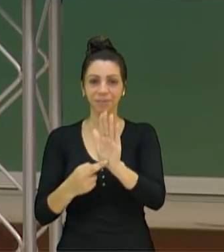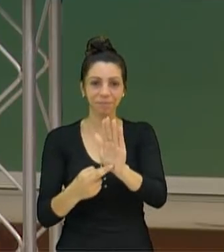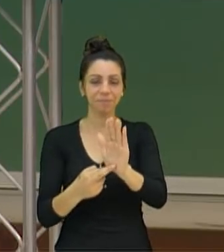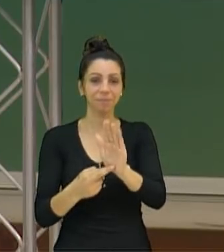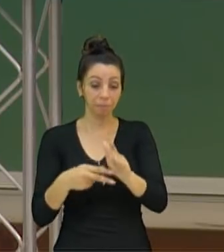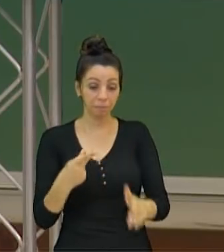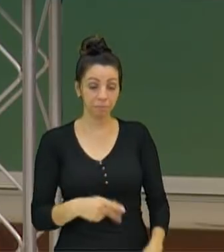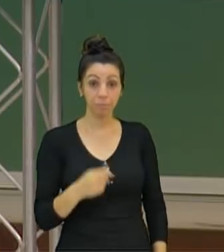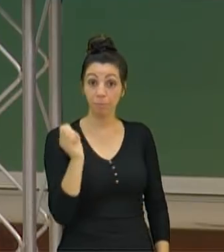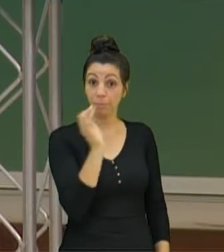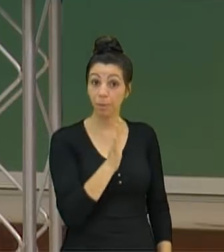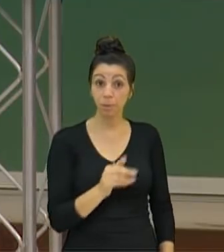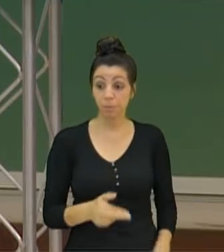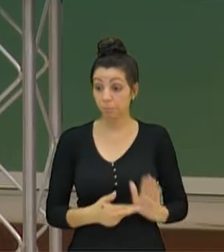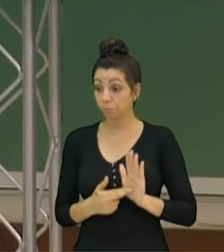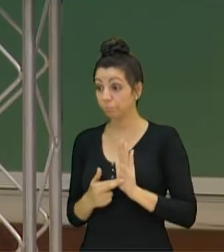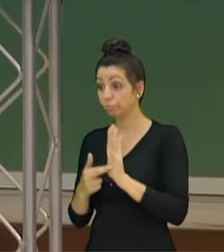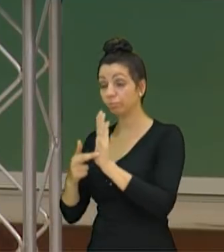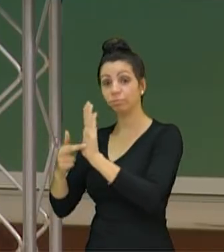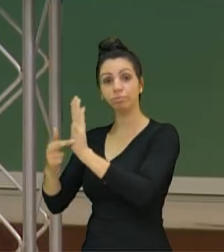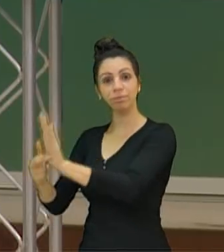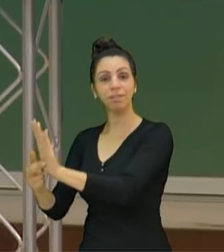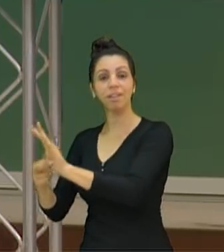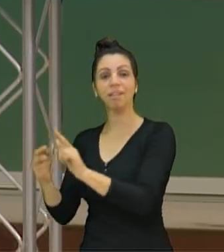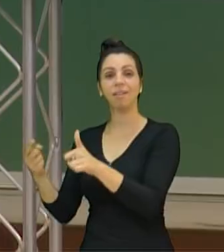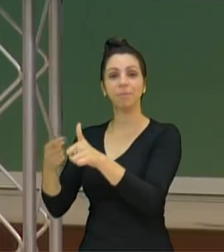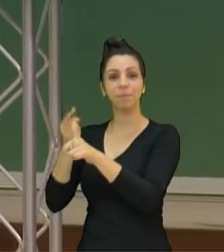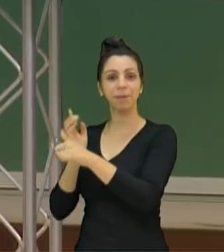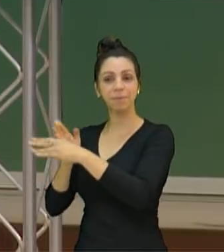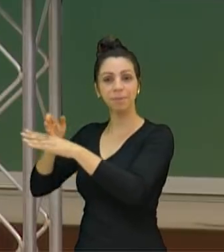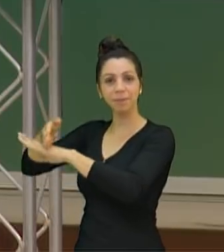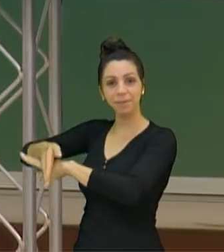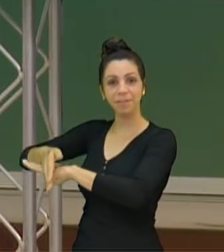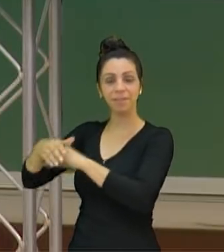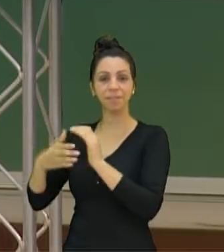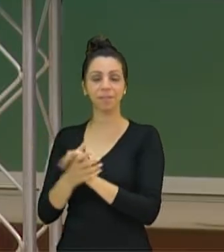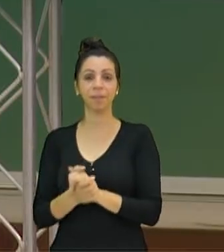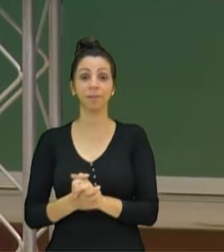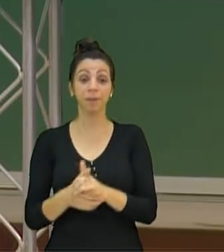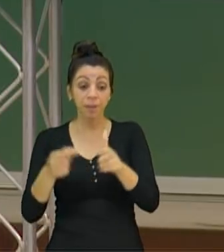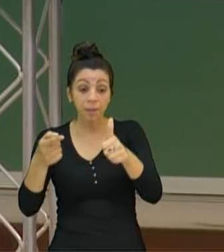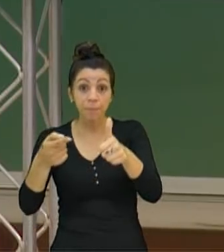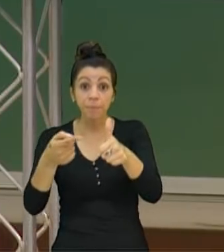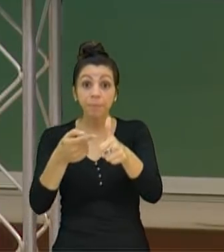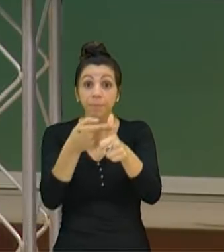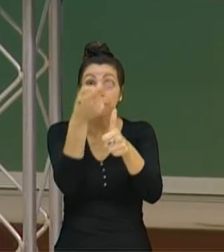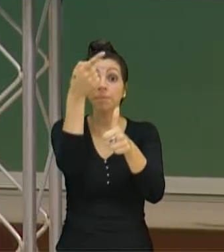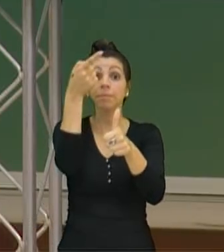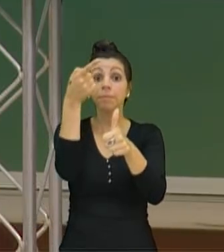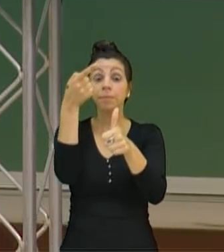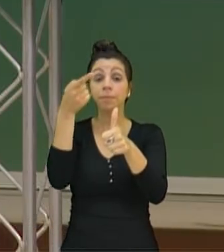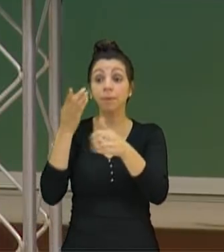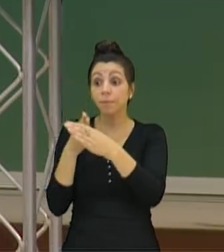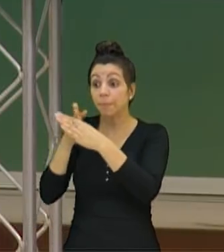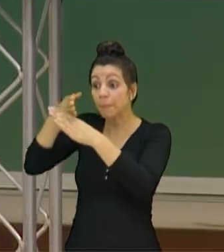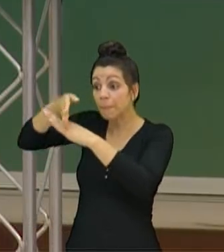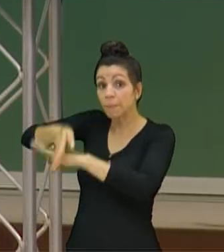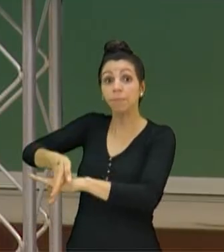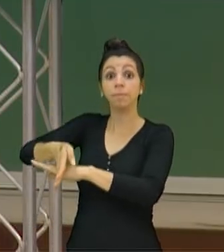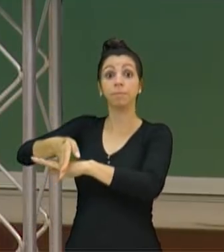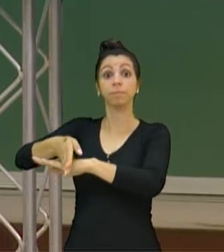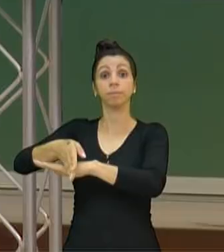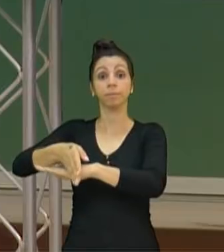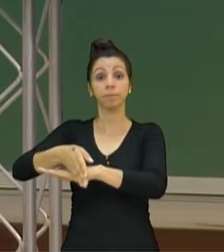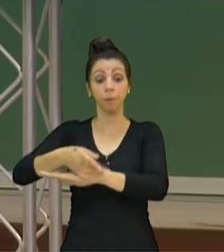nosso país, que foi na sua primeira participação olímpica. Então, na primeira participação olímpica do Brasil em Olimpíada,